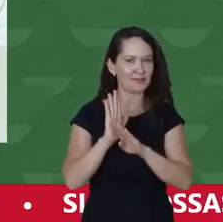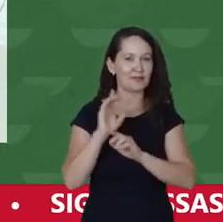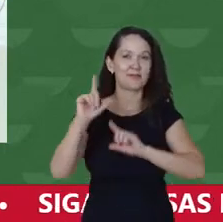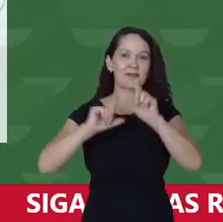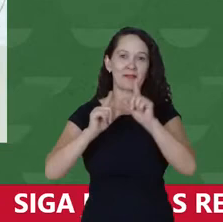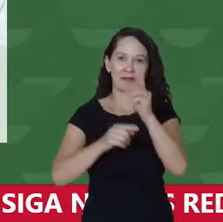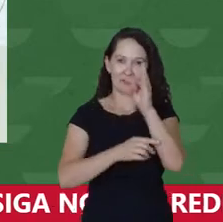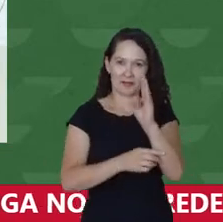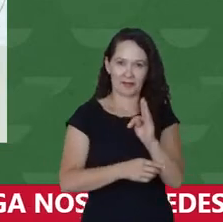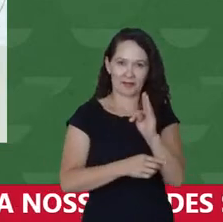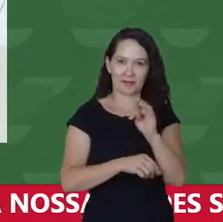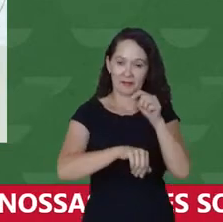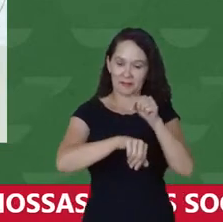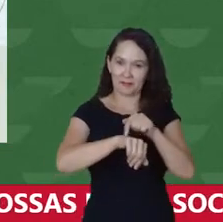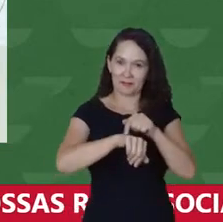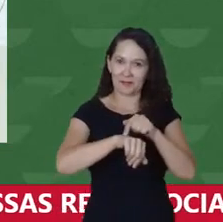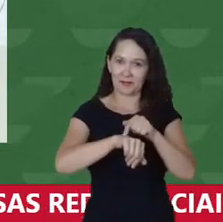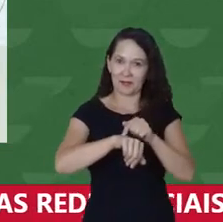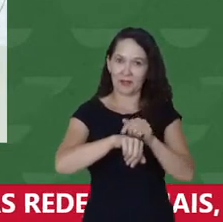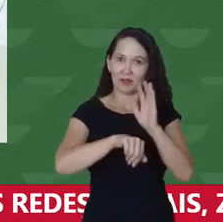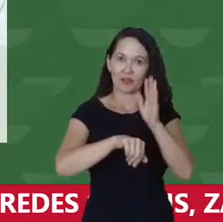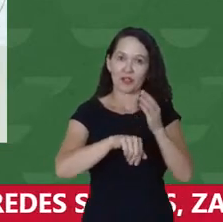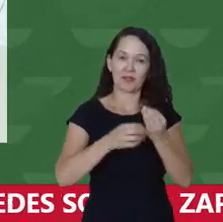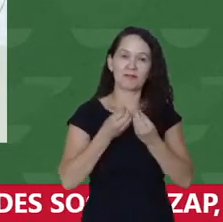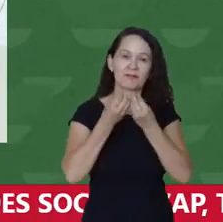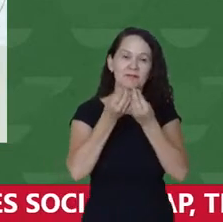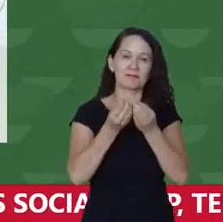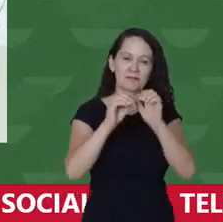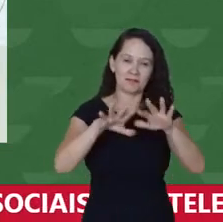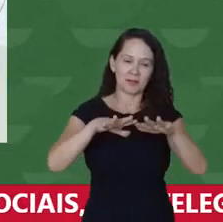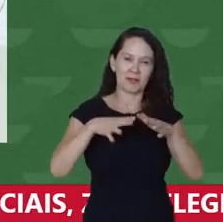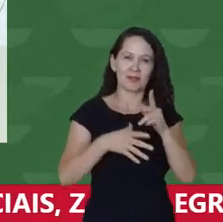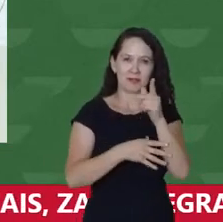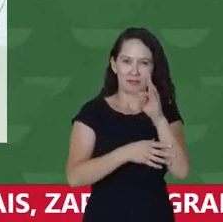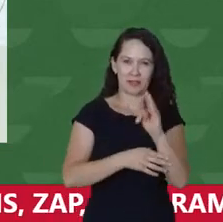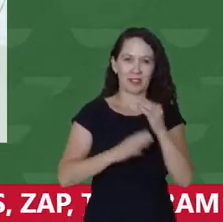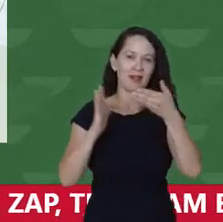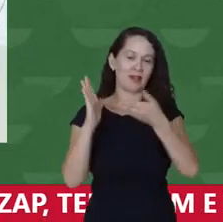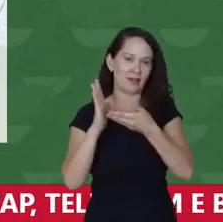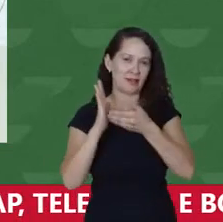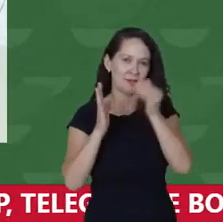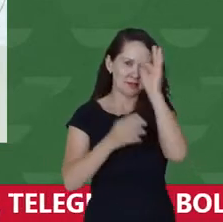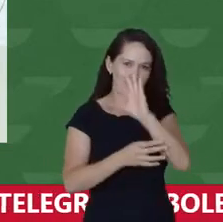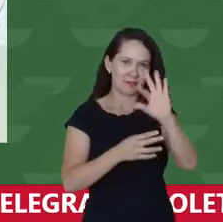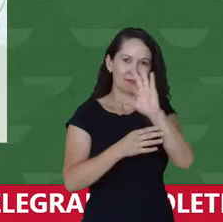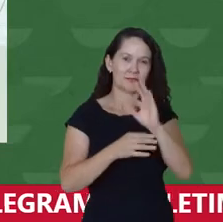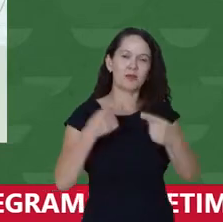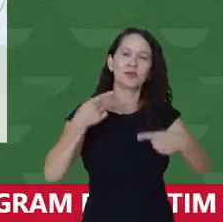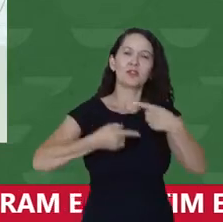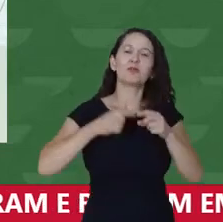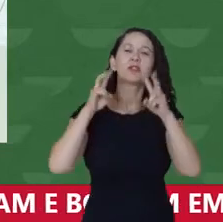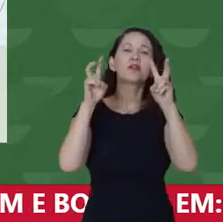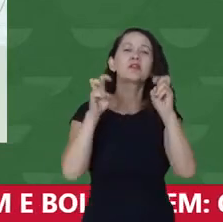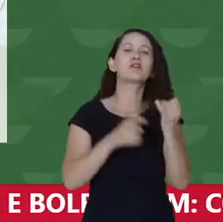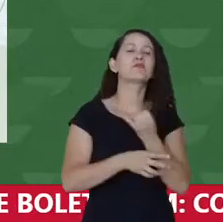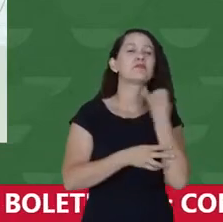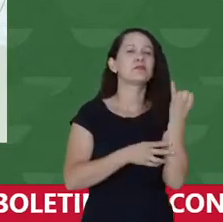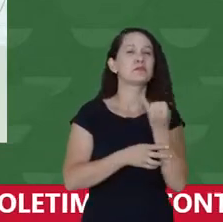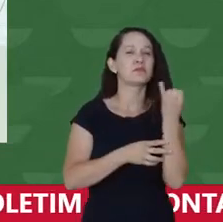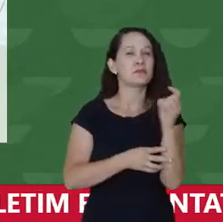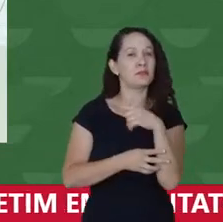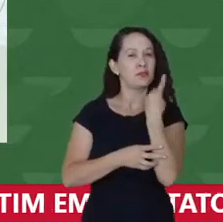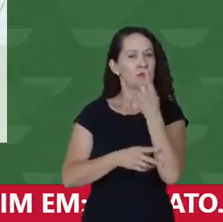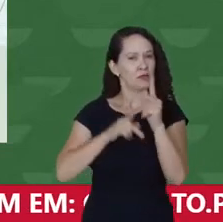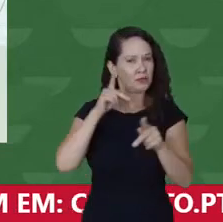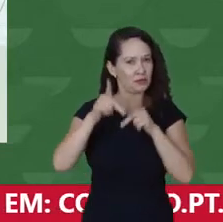TV PT. Neste momento, essa hora é dedicada para a bancada do PT, da Câmara Federal, para debater temas que são de importância para o